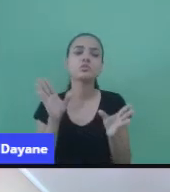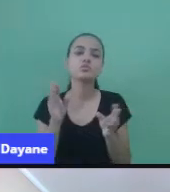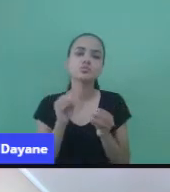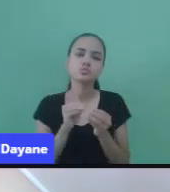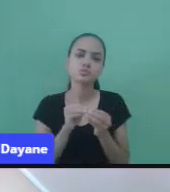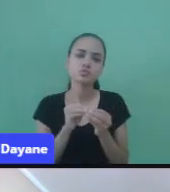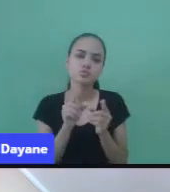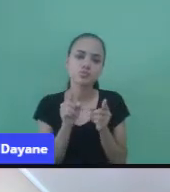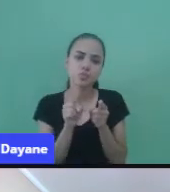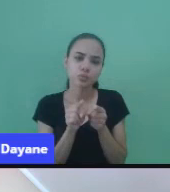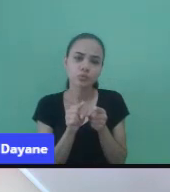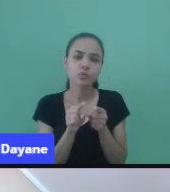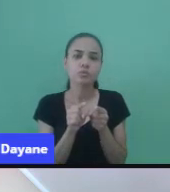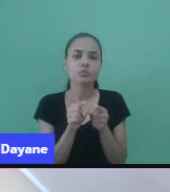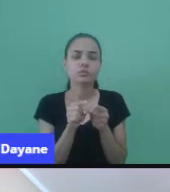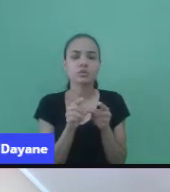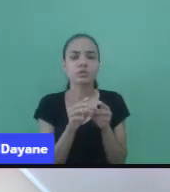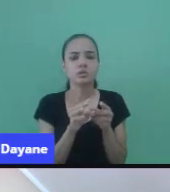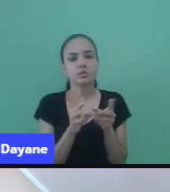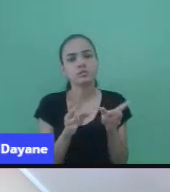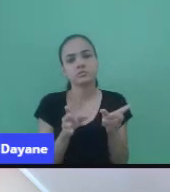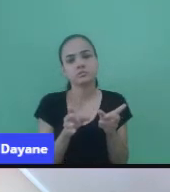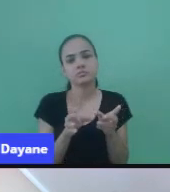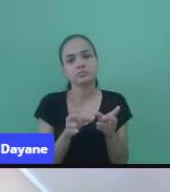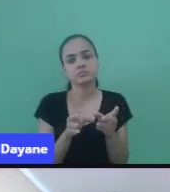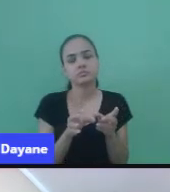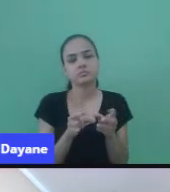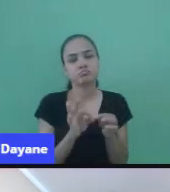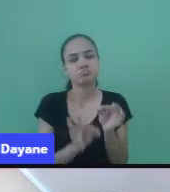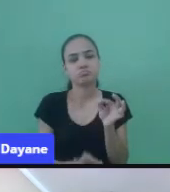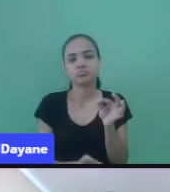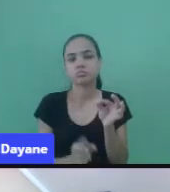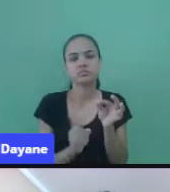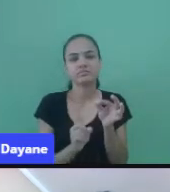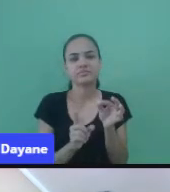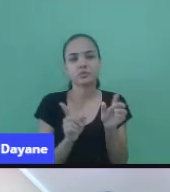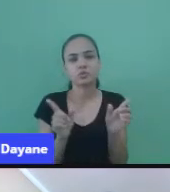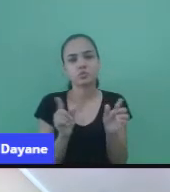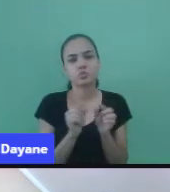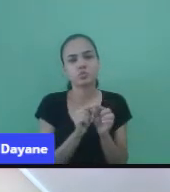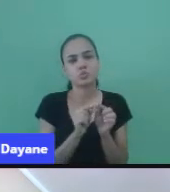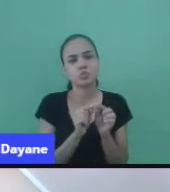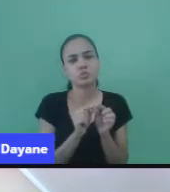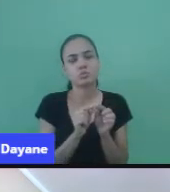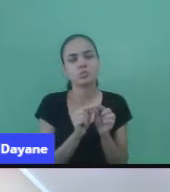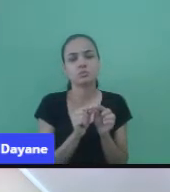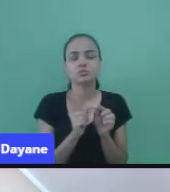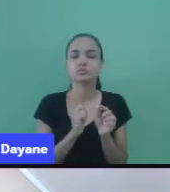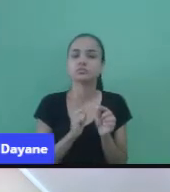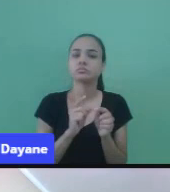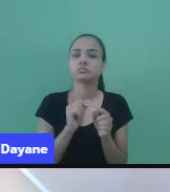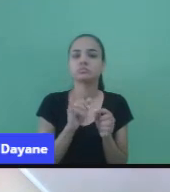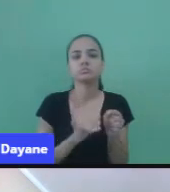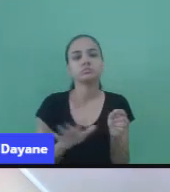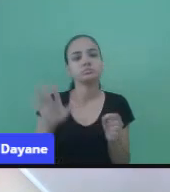Ele é todo ilustrado, tem umas fotos bem bonitinhas, assim, umas ilustrações.